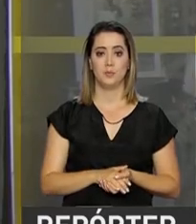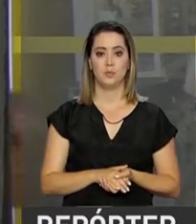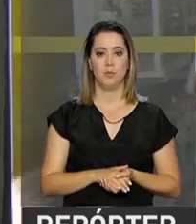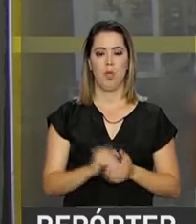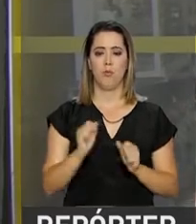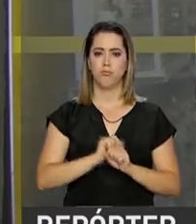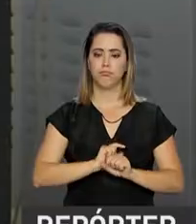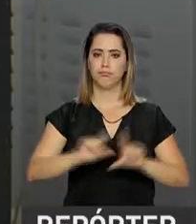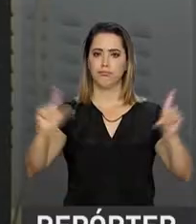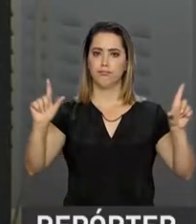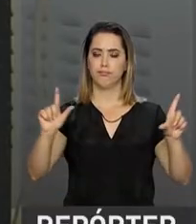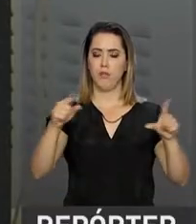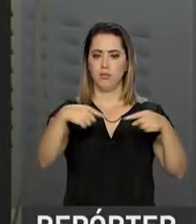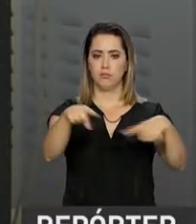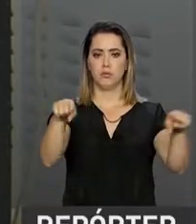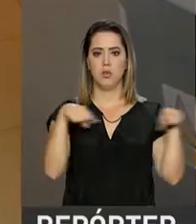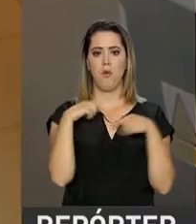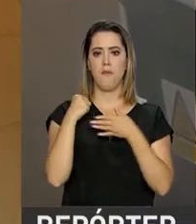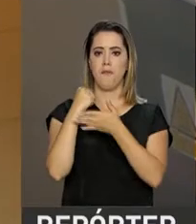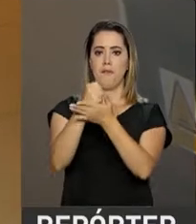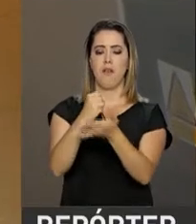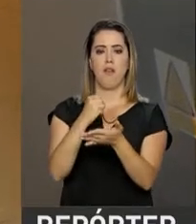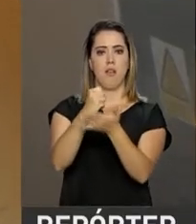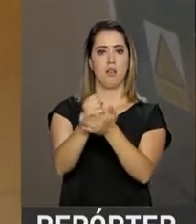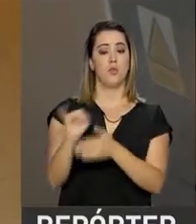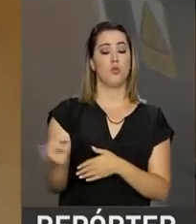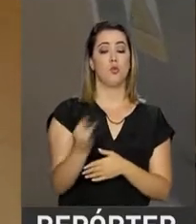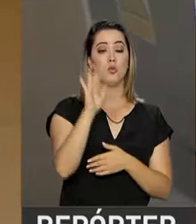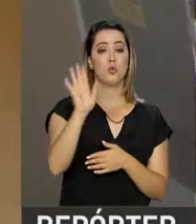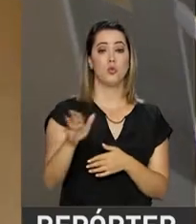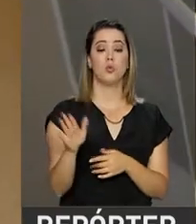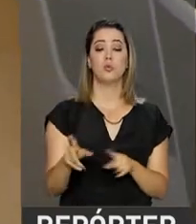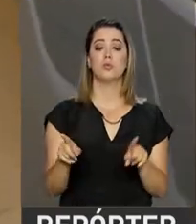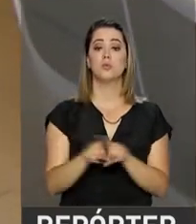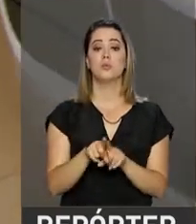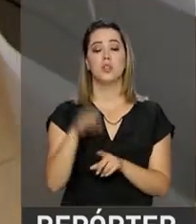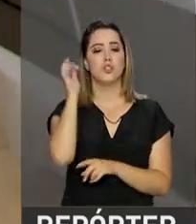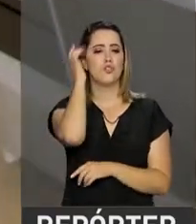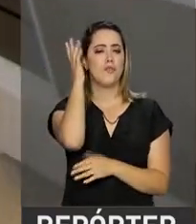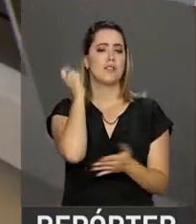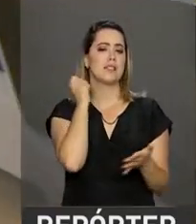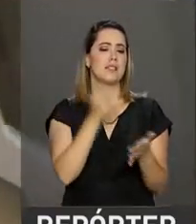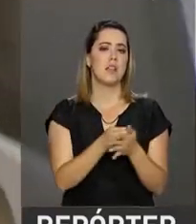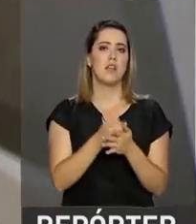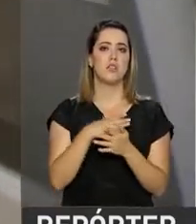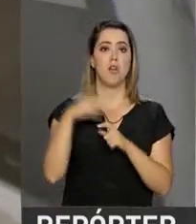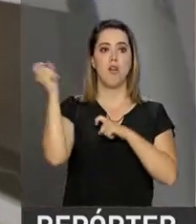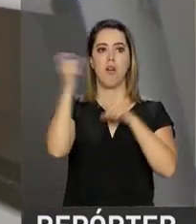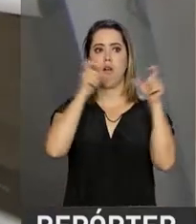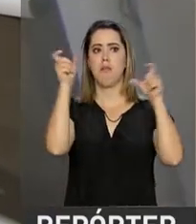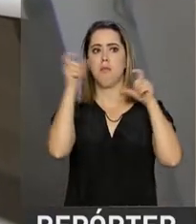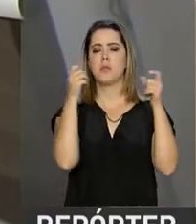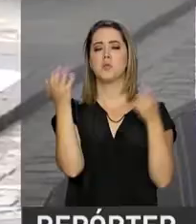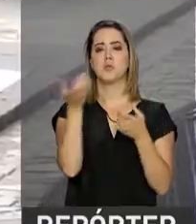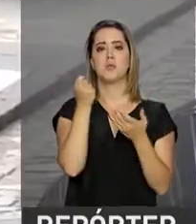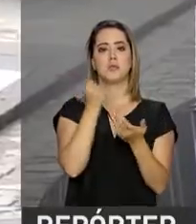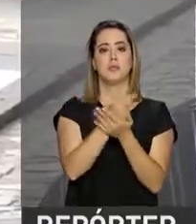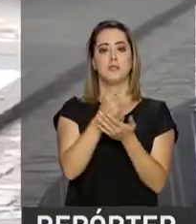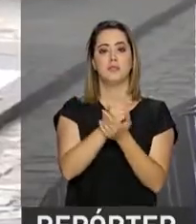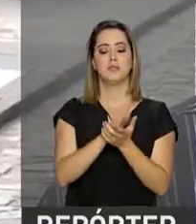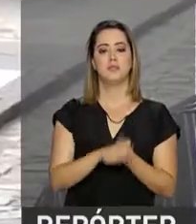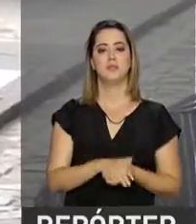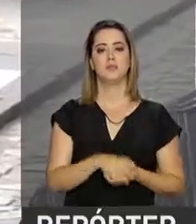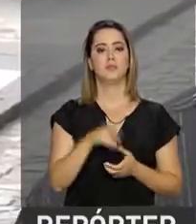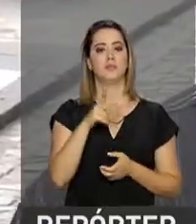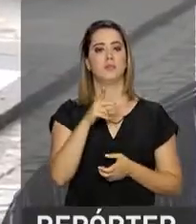nas vitrines das lojas, ofertas. Juros mais baixos e facilidades de pagamento atraem os consumidores. No Dia das